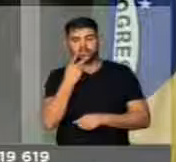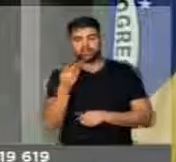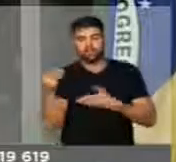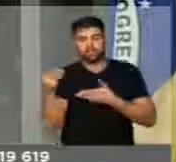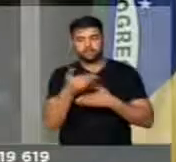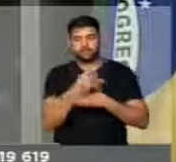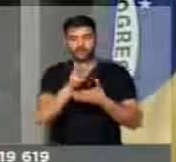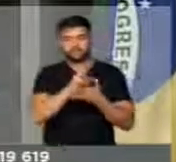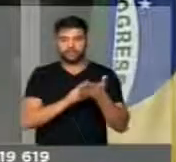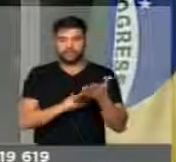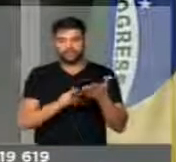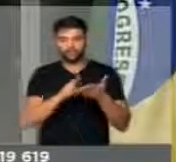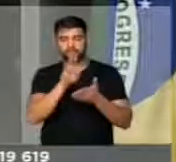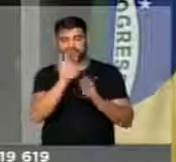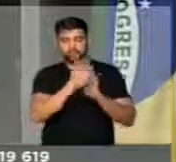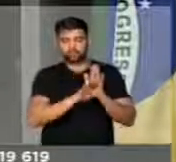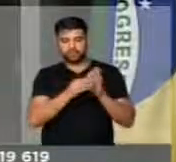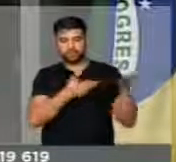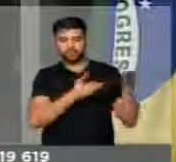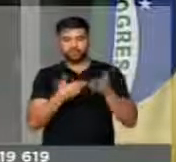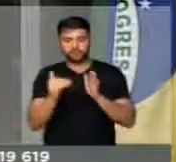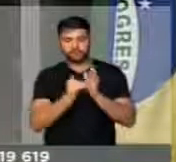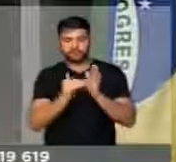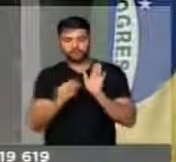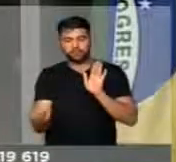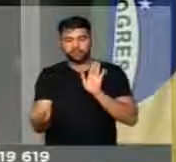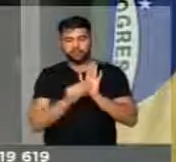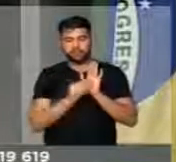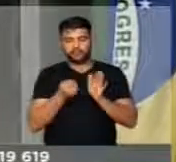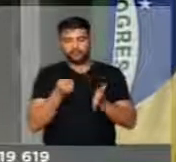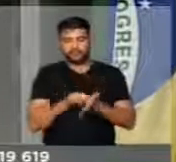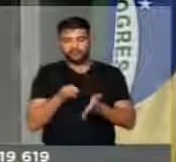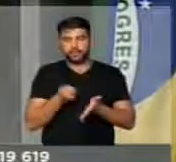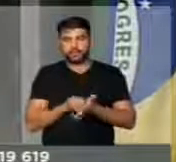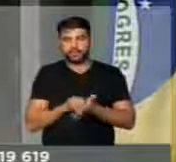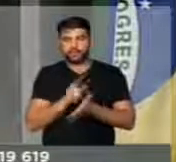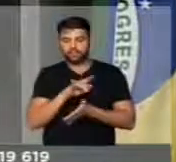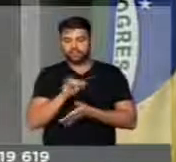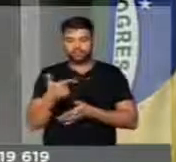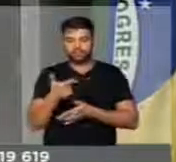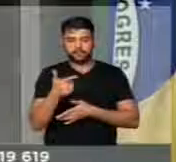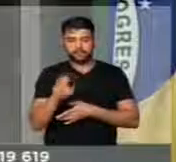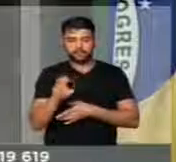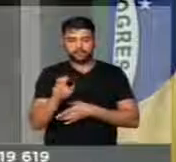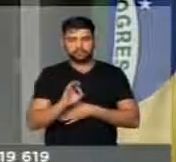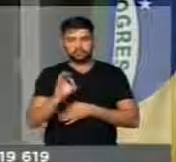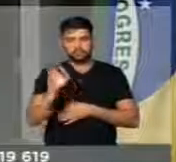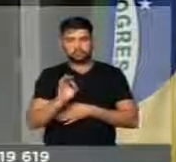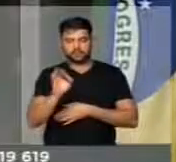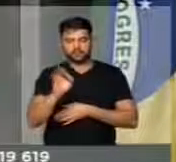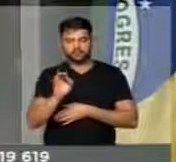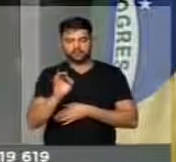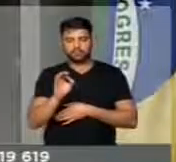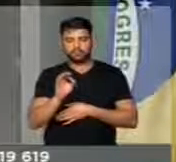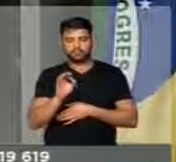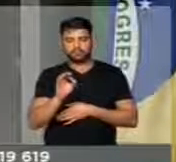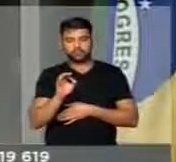veio do Senado, impunha a obrigatoriedade de que 25% dos